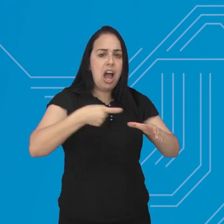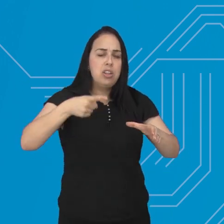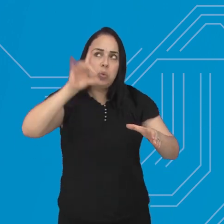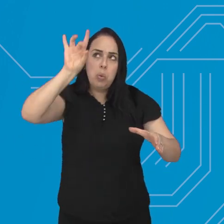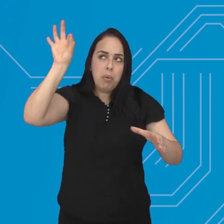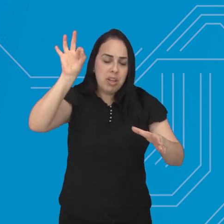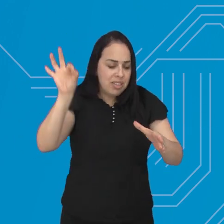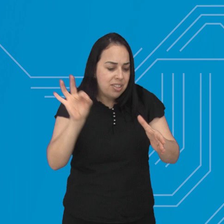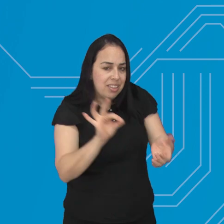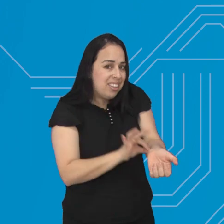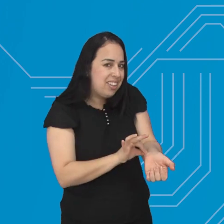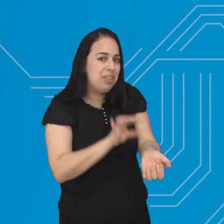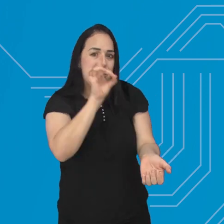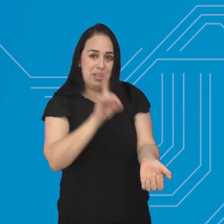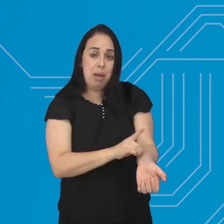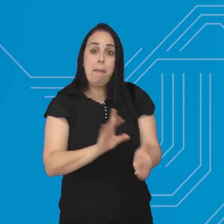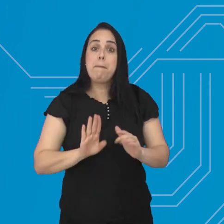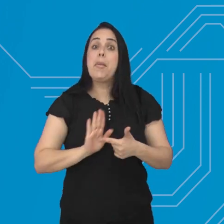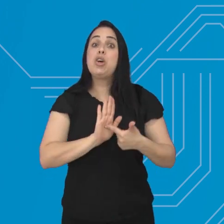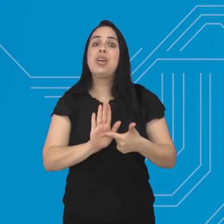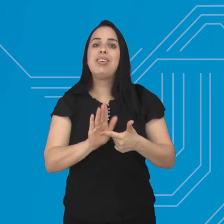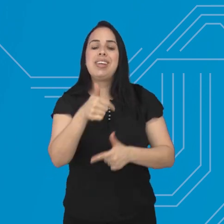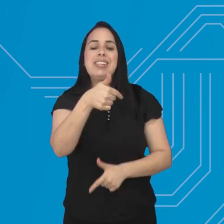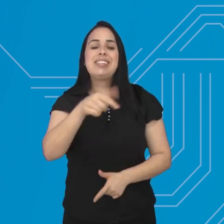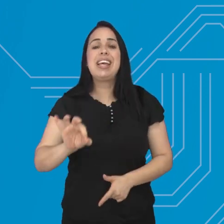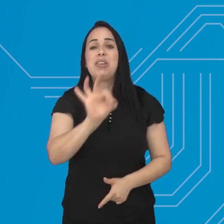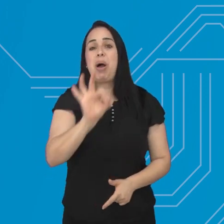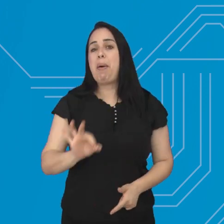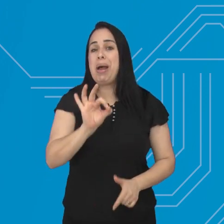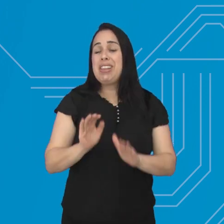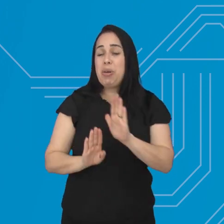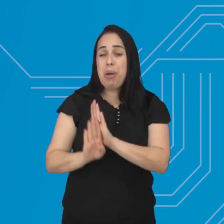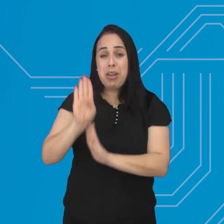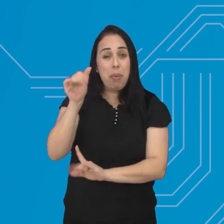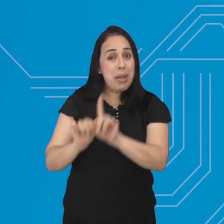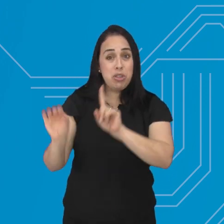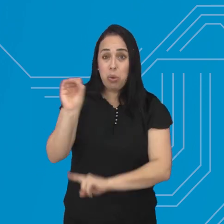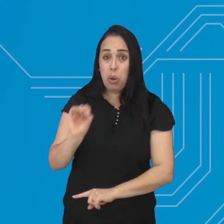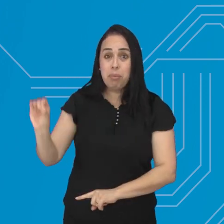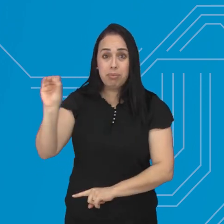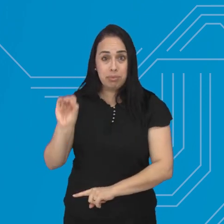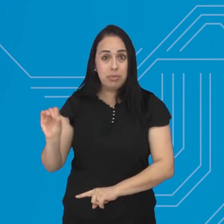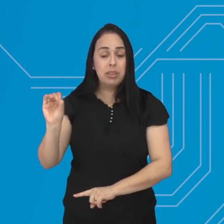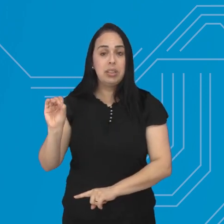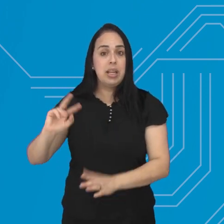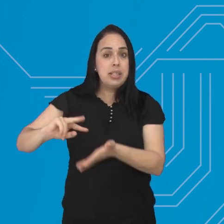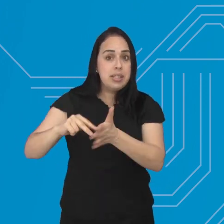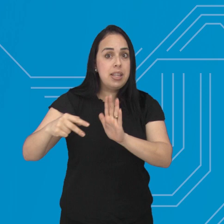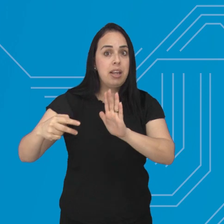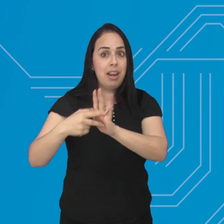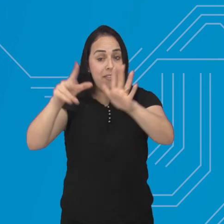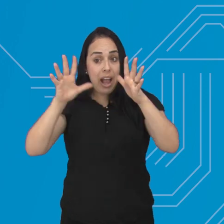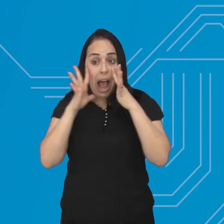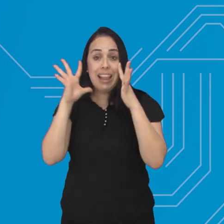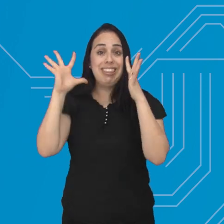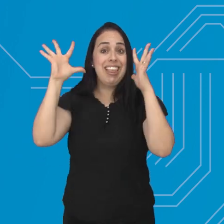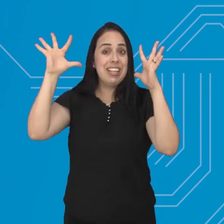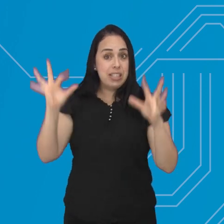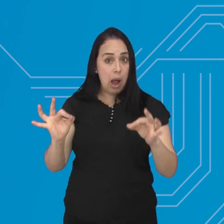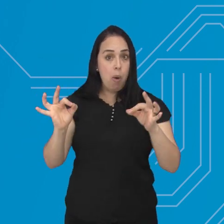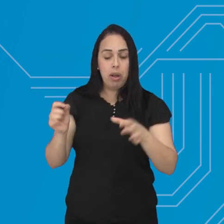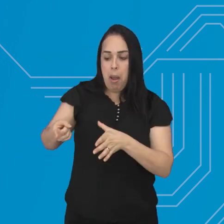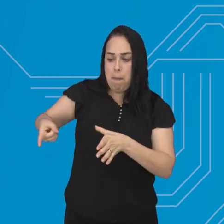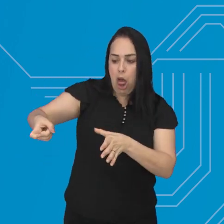a quantidade de larvas do Aedes aegypti na cidade, apontou aumento de 700% no mês de outubro. O